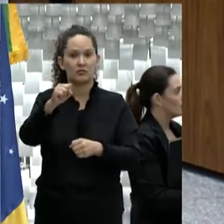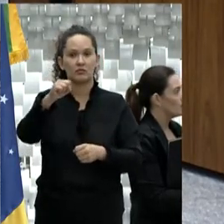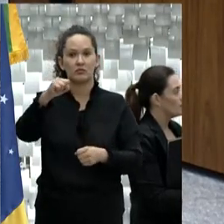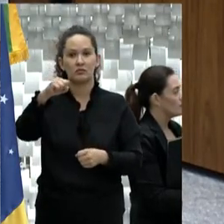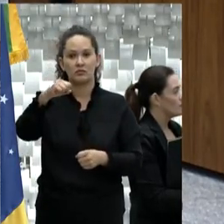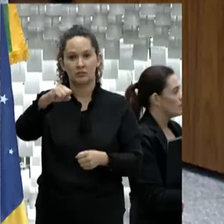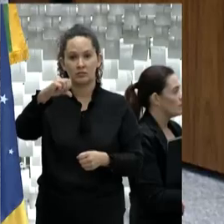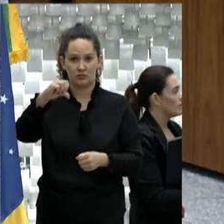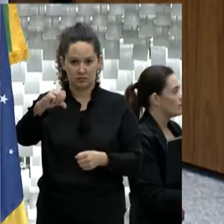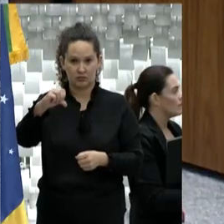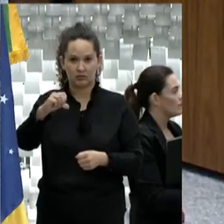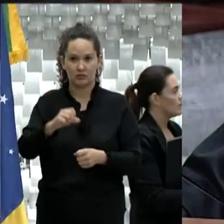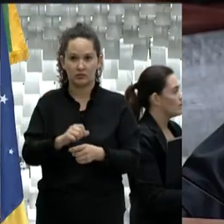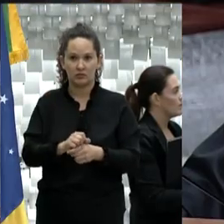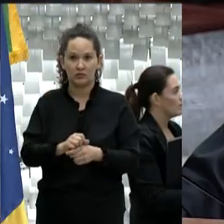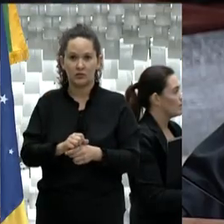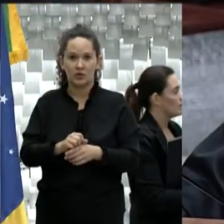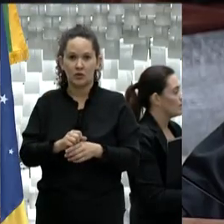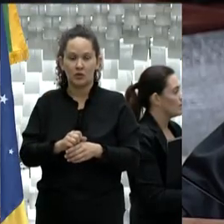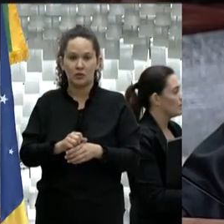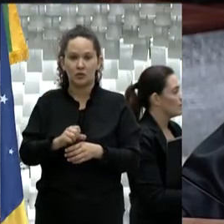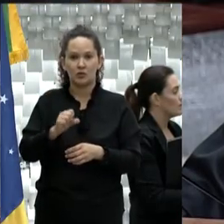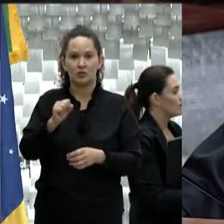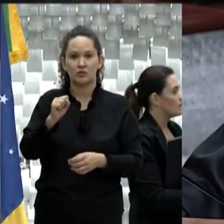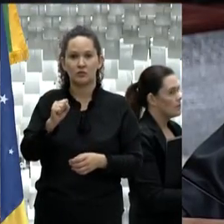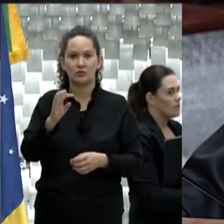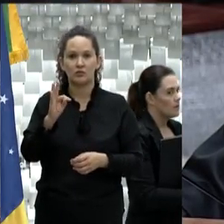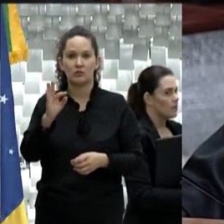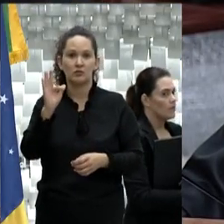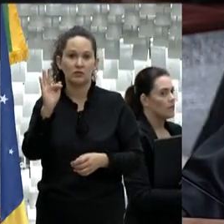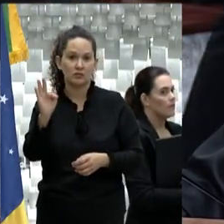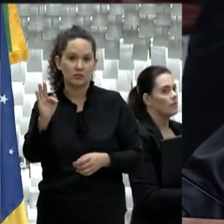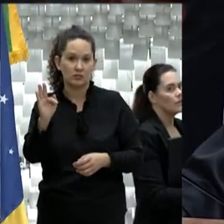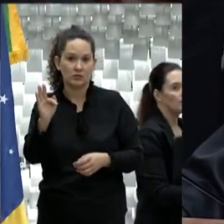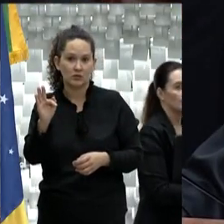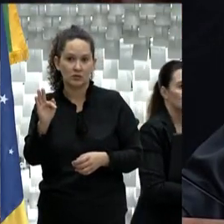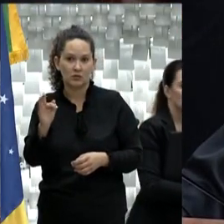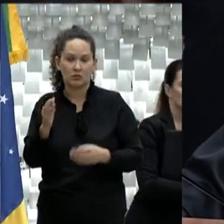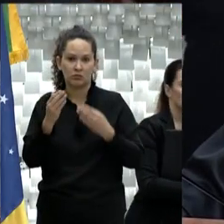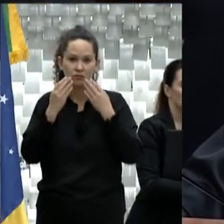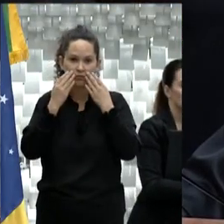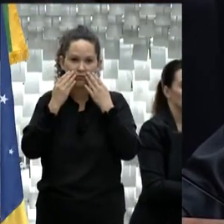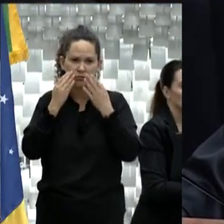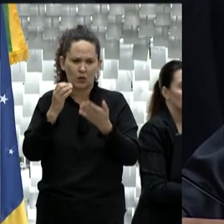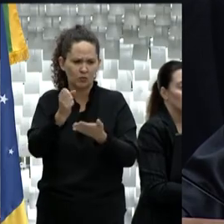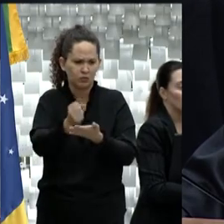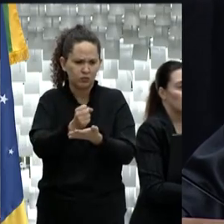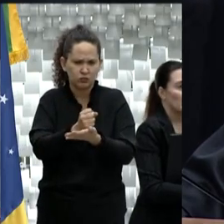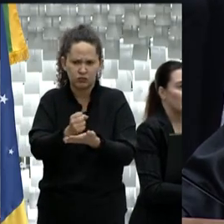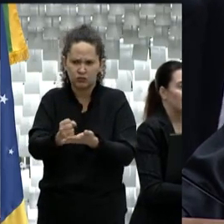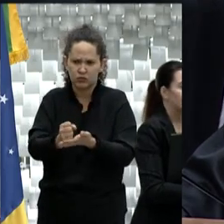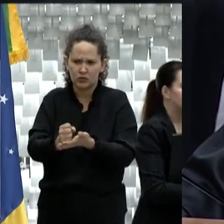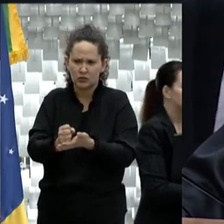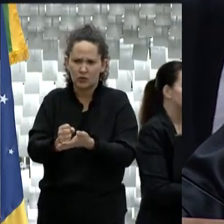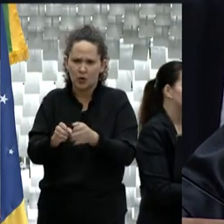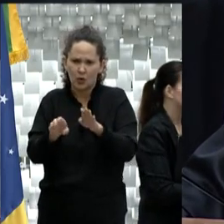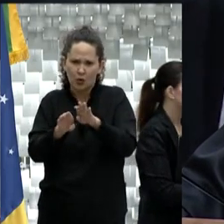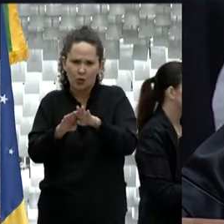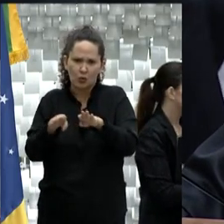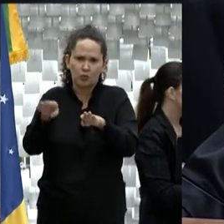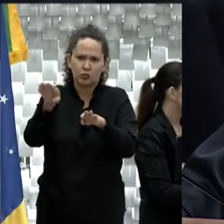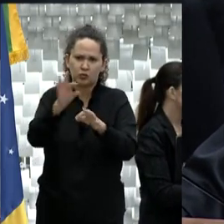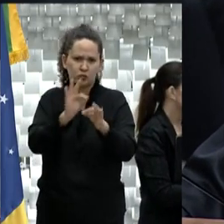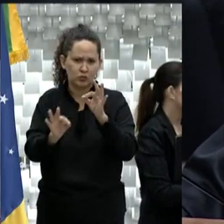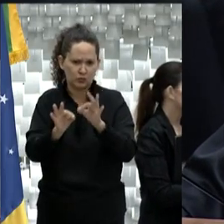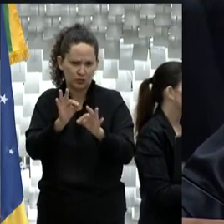1989, o Supremo Tribunal Federal declarava instalado o Superior Tribunal